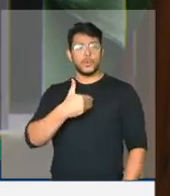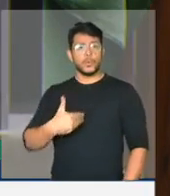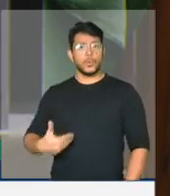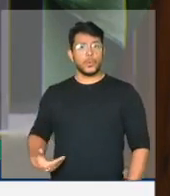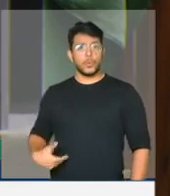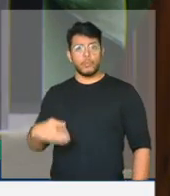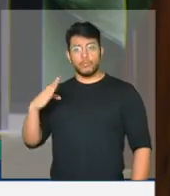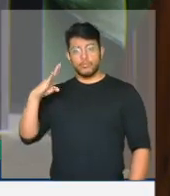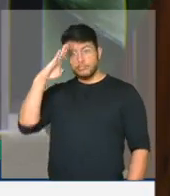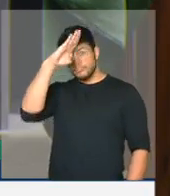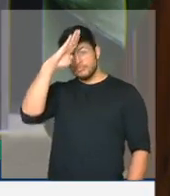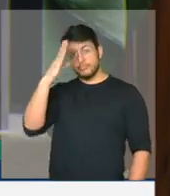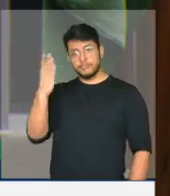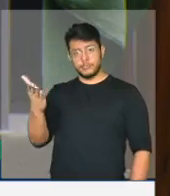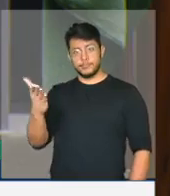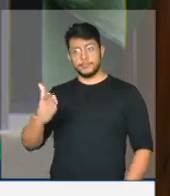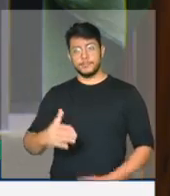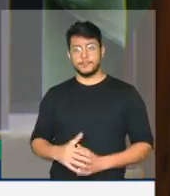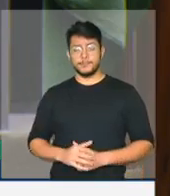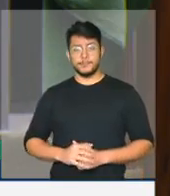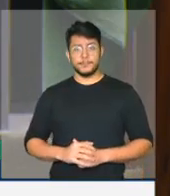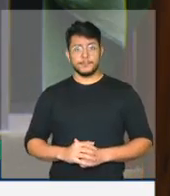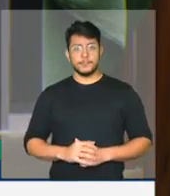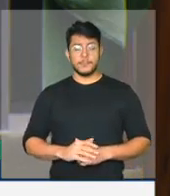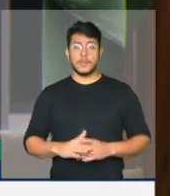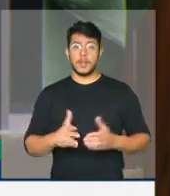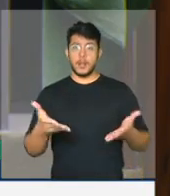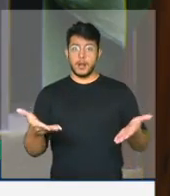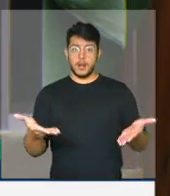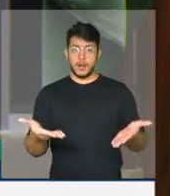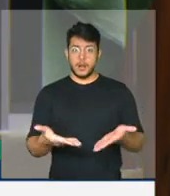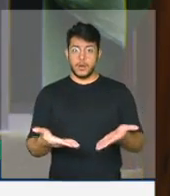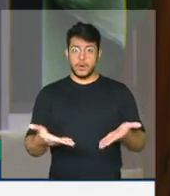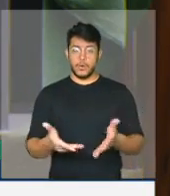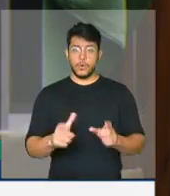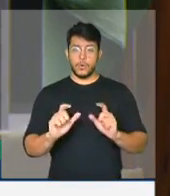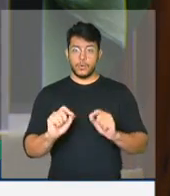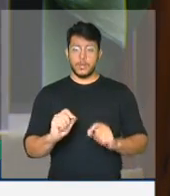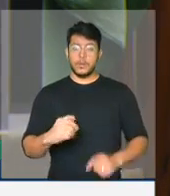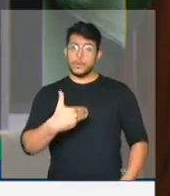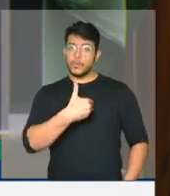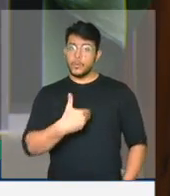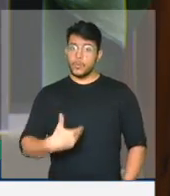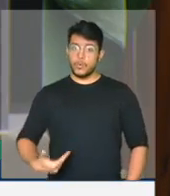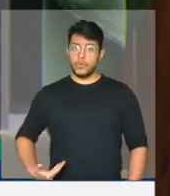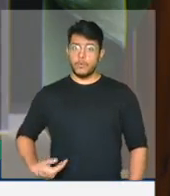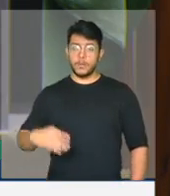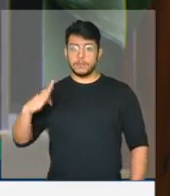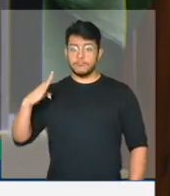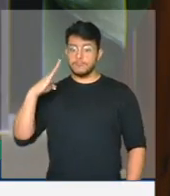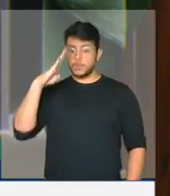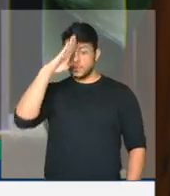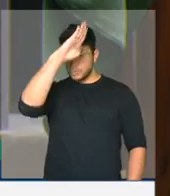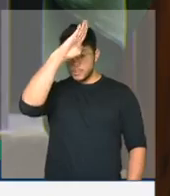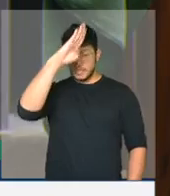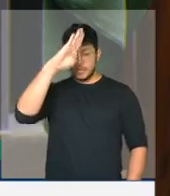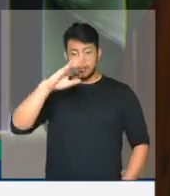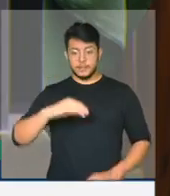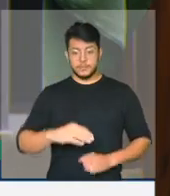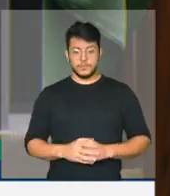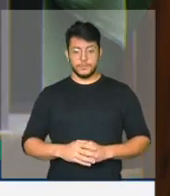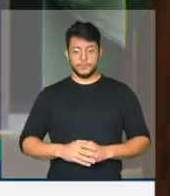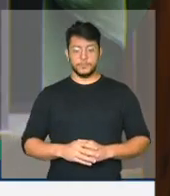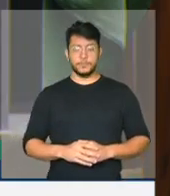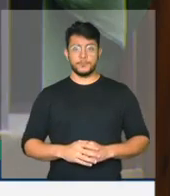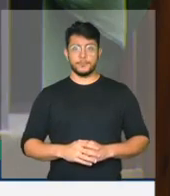Pasmem os senhores. Agora, o governo Bolsonaro, através do chefe